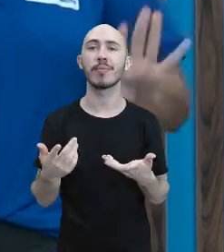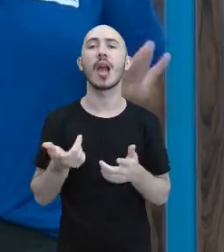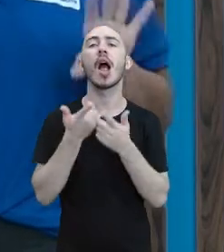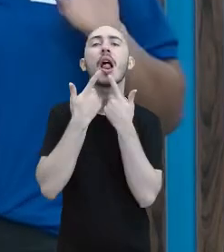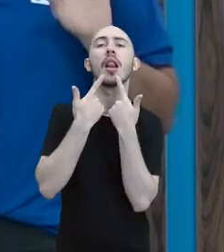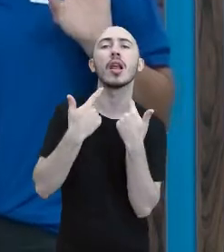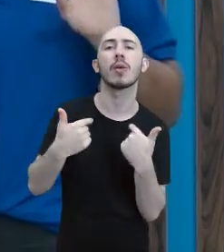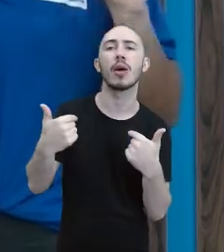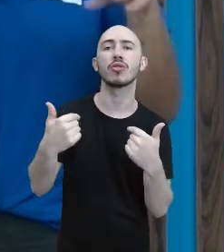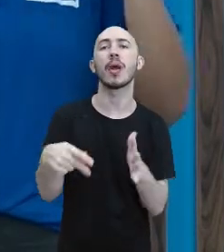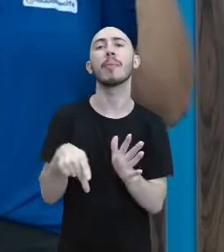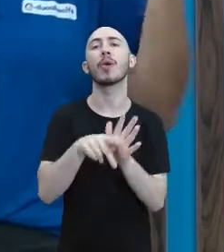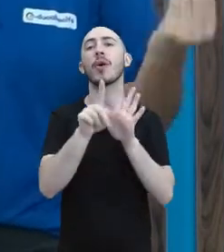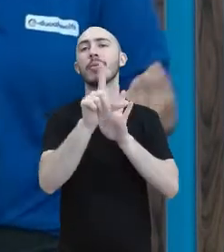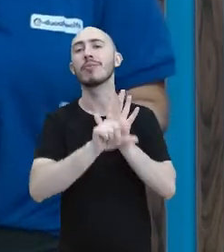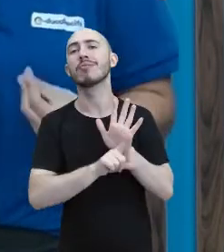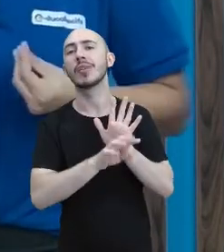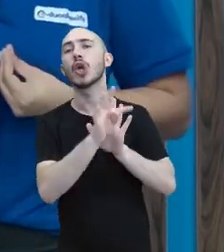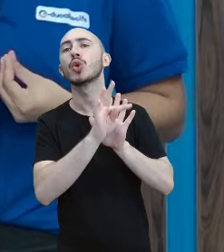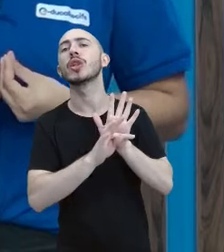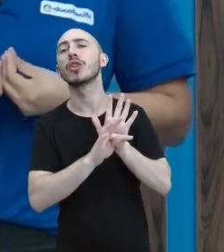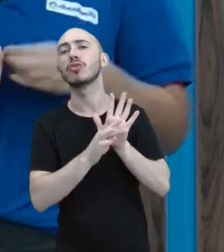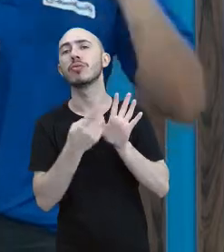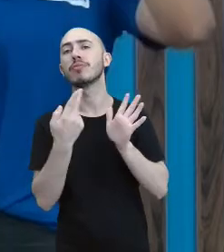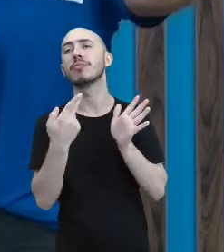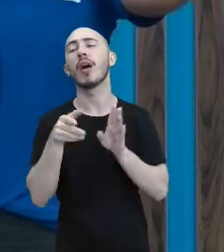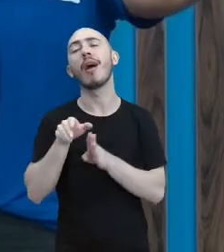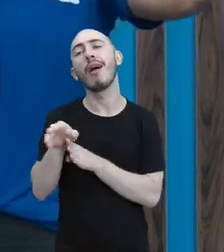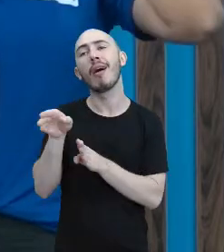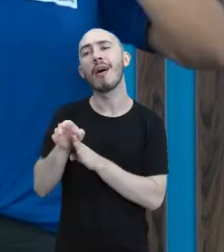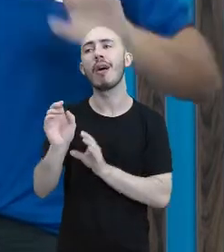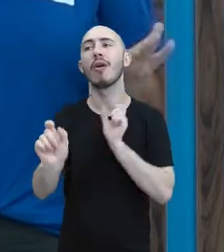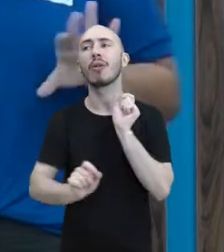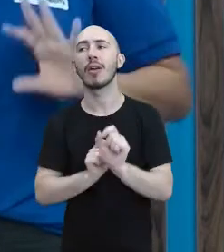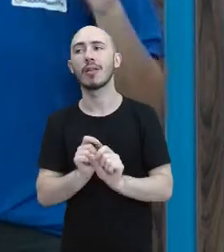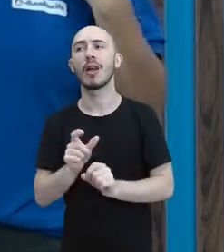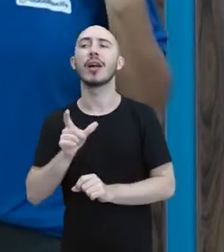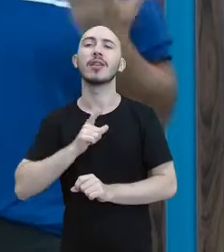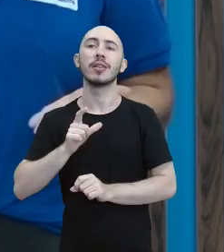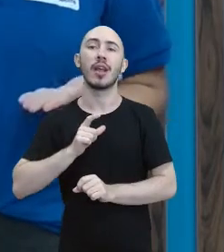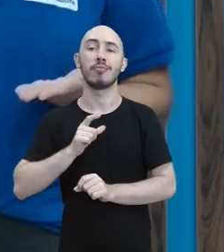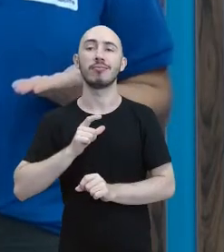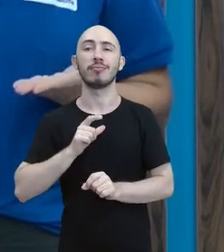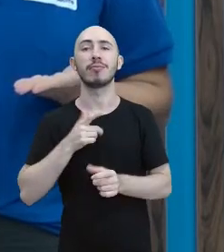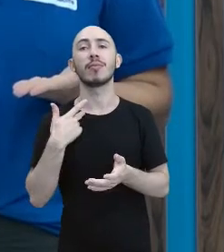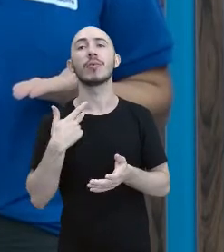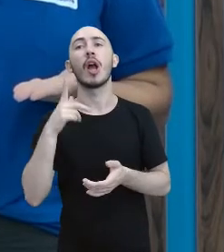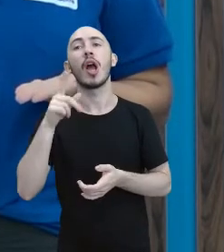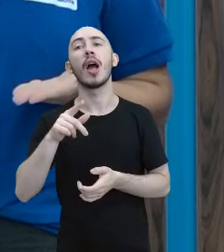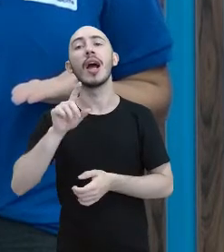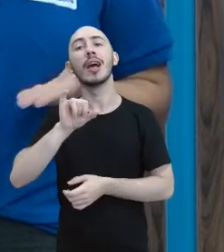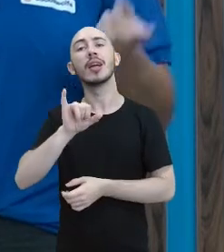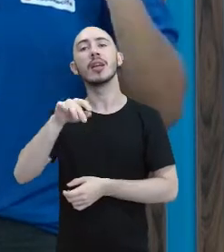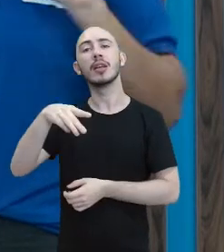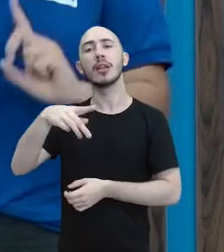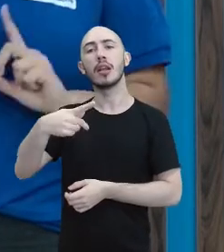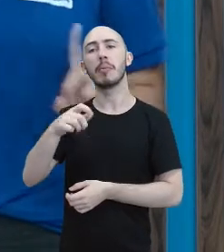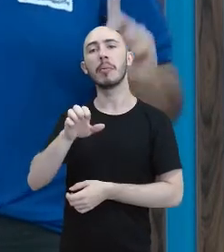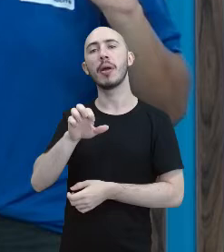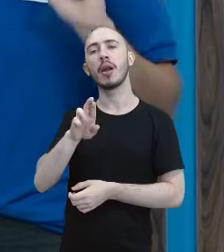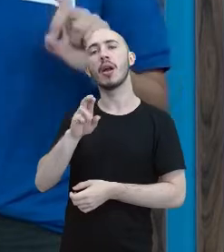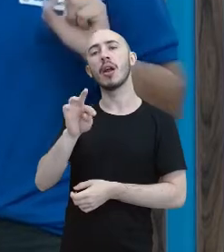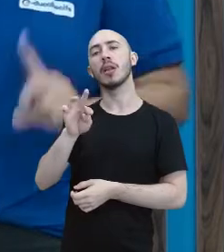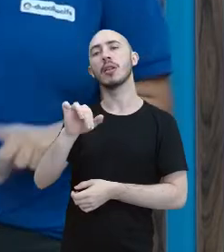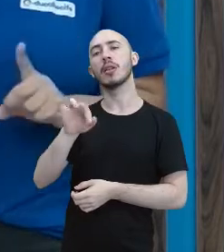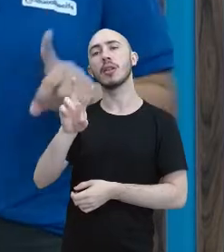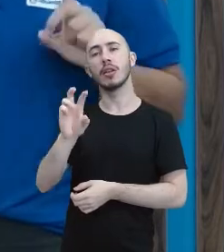linguagem dessa carta instrucional? A gente pode notar o uso dos imperativos. E a gente vai ver